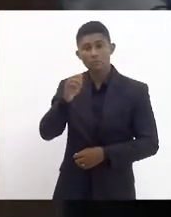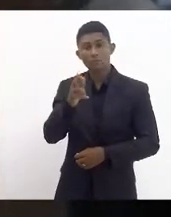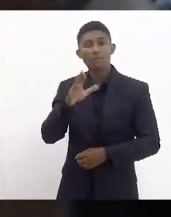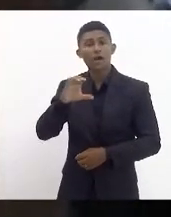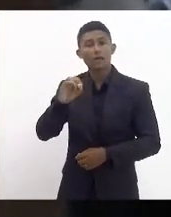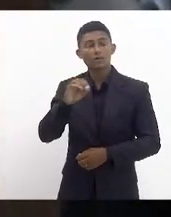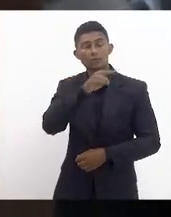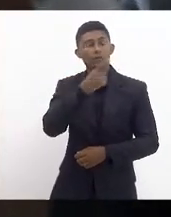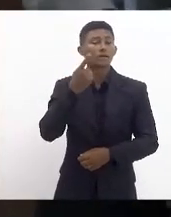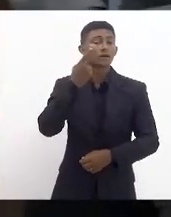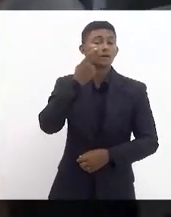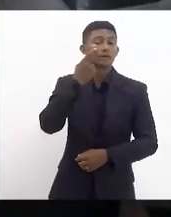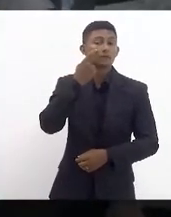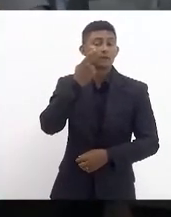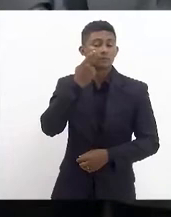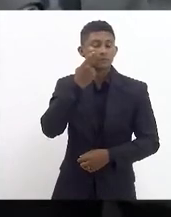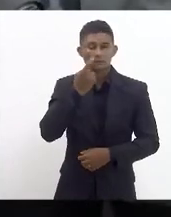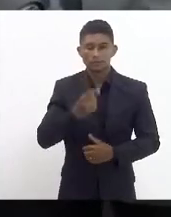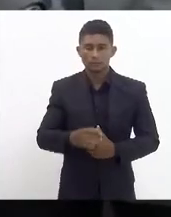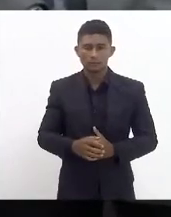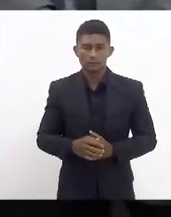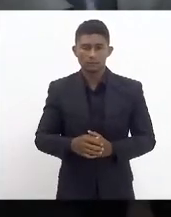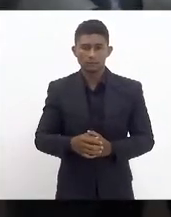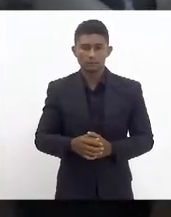verificasse se